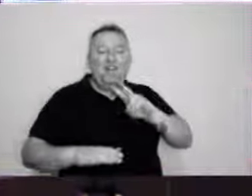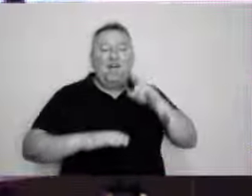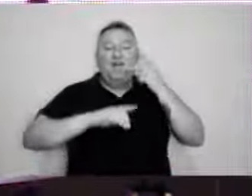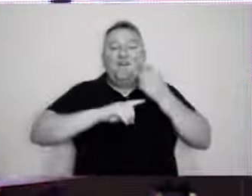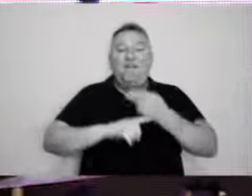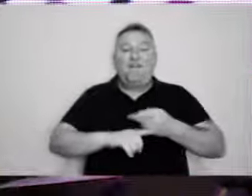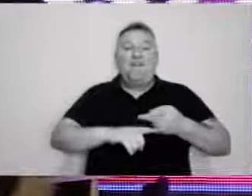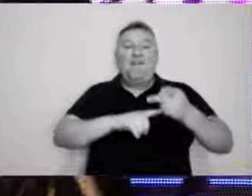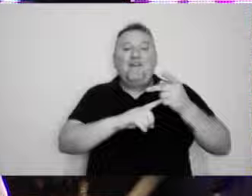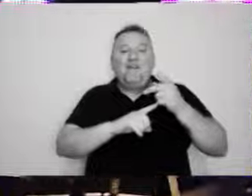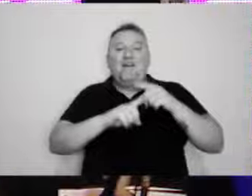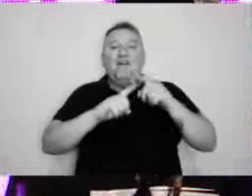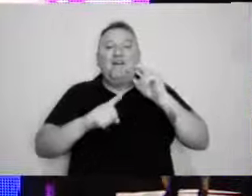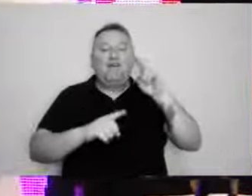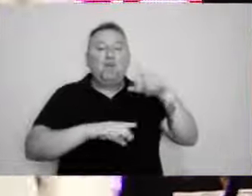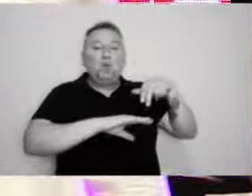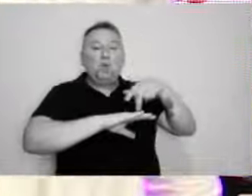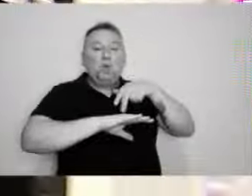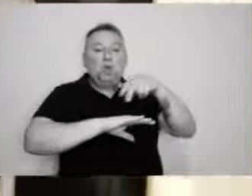vem! Alô, família!